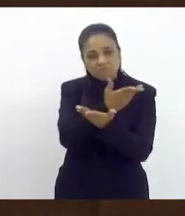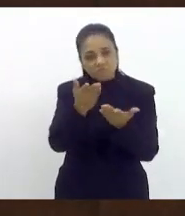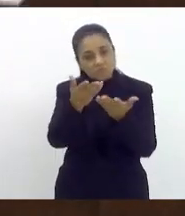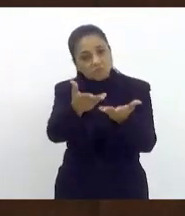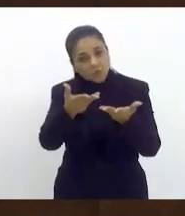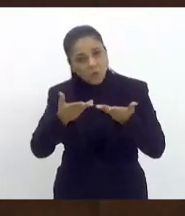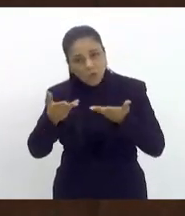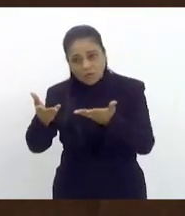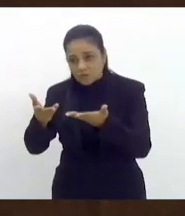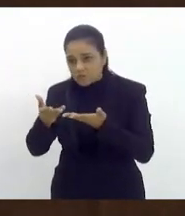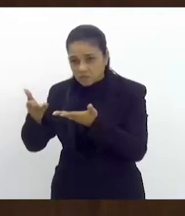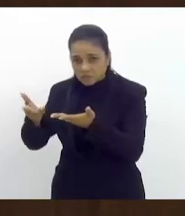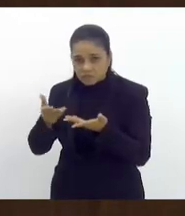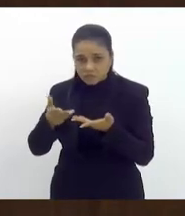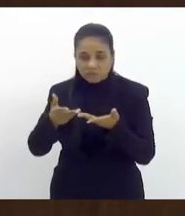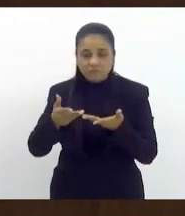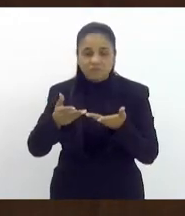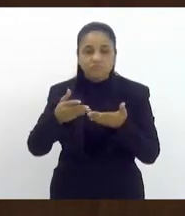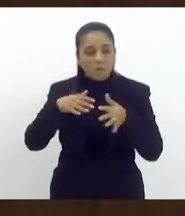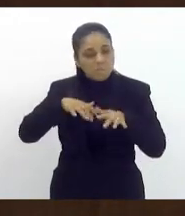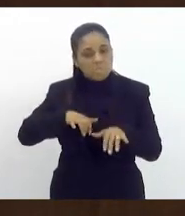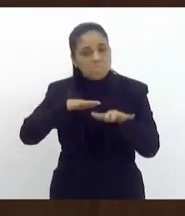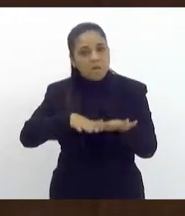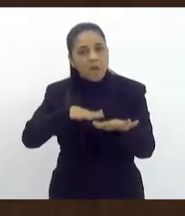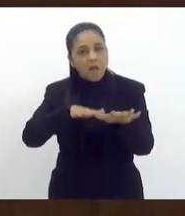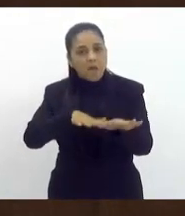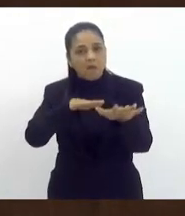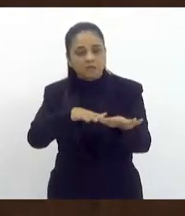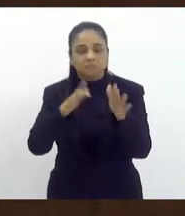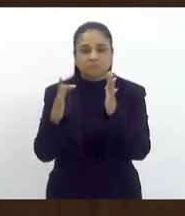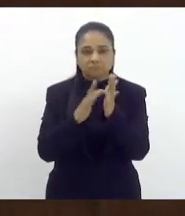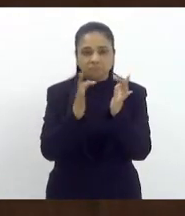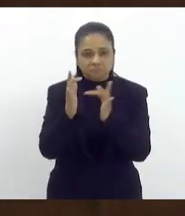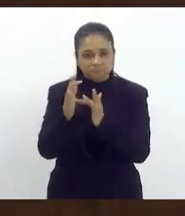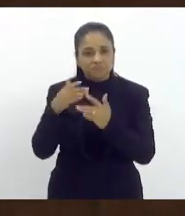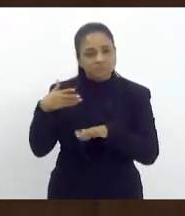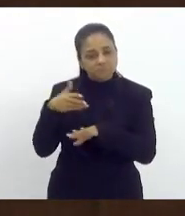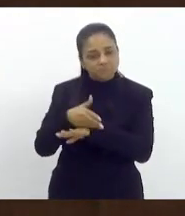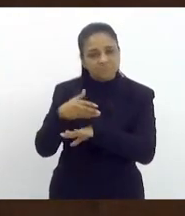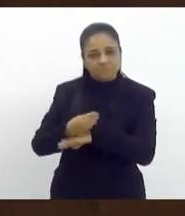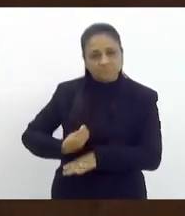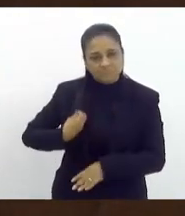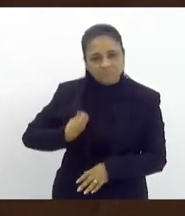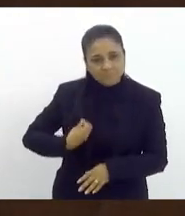quando da realização da Marcha estar em presente